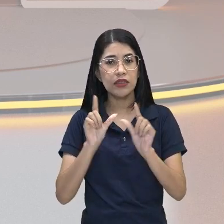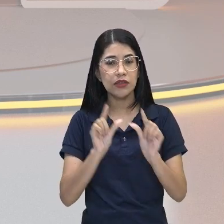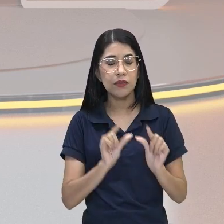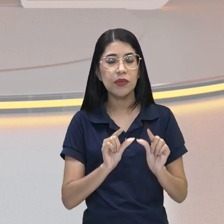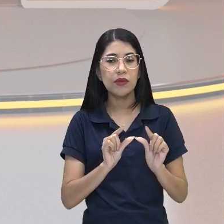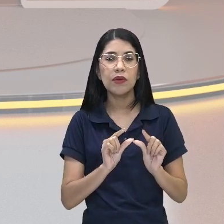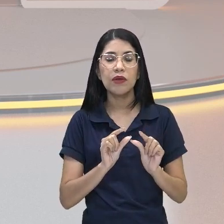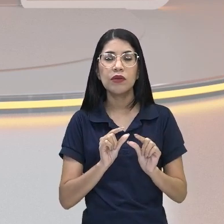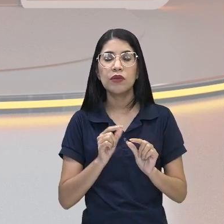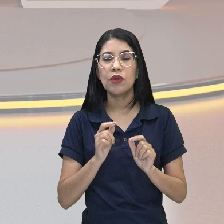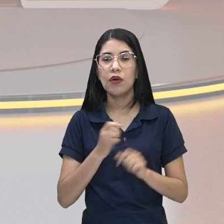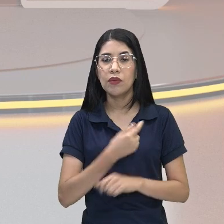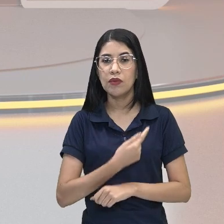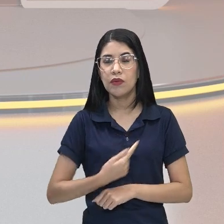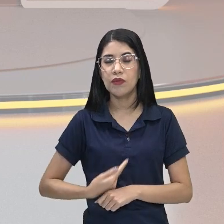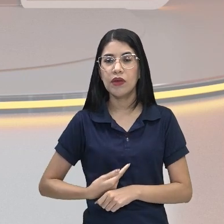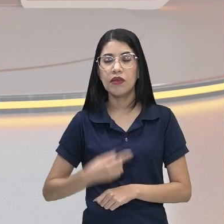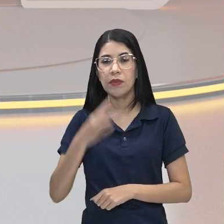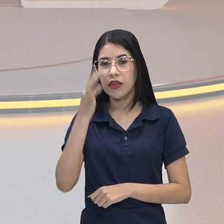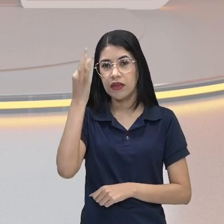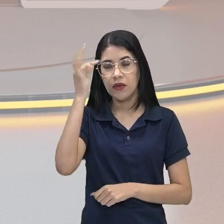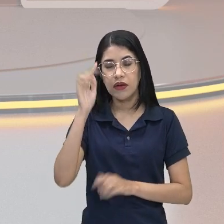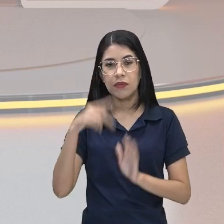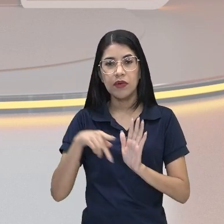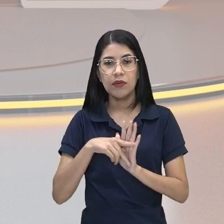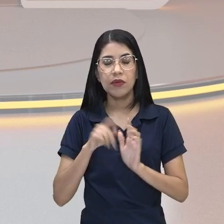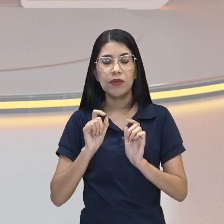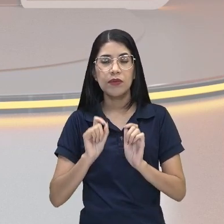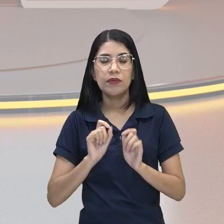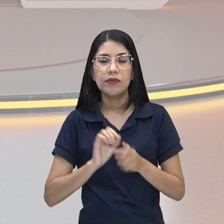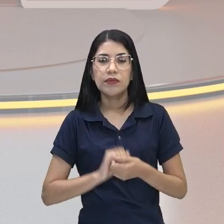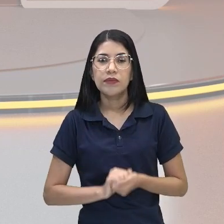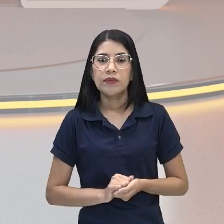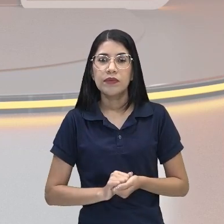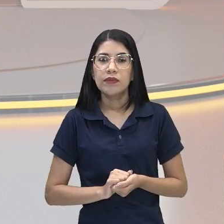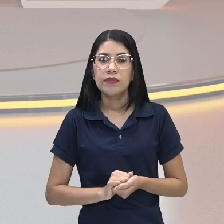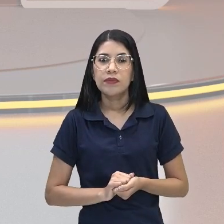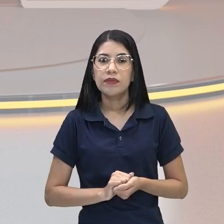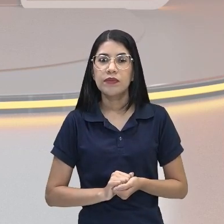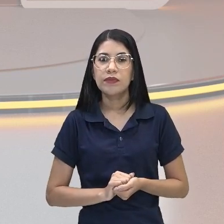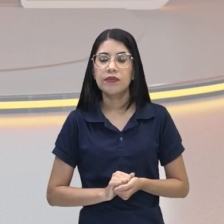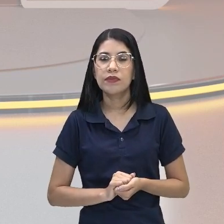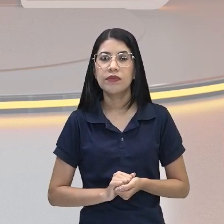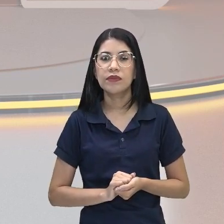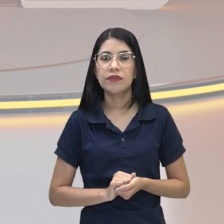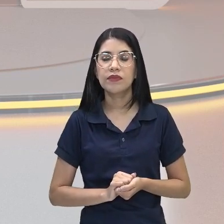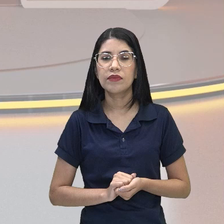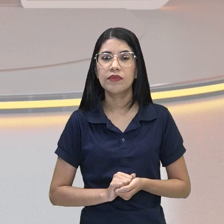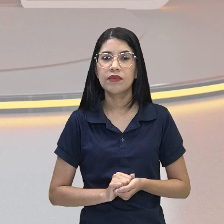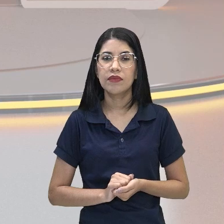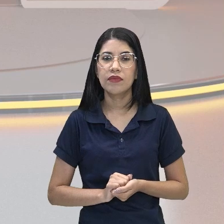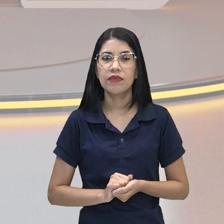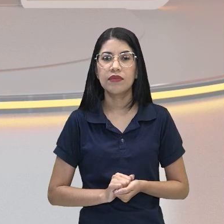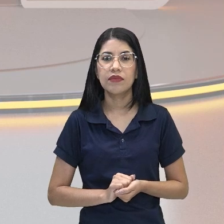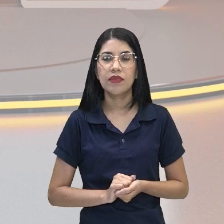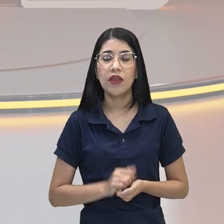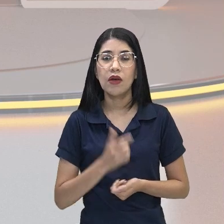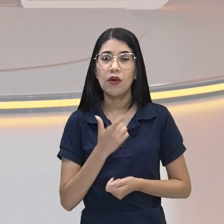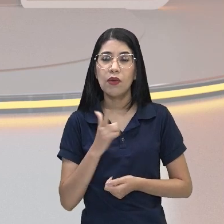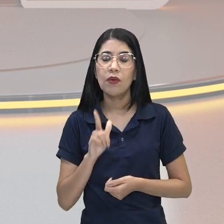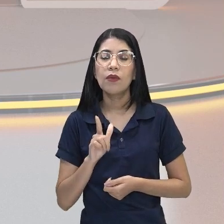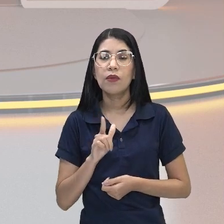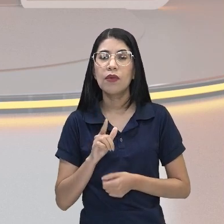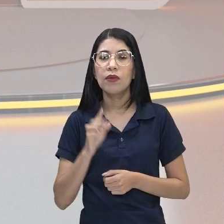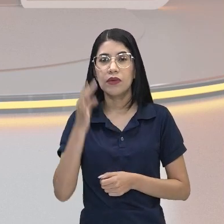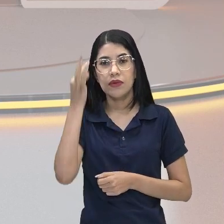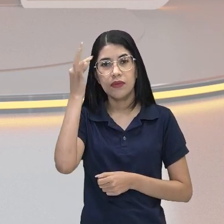Estado mínimo. Essa é a teoria, né, do chamado Estado neoliberal, certo? E aí, o outro teórico